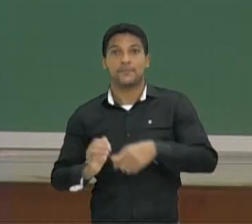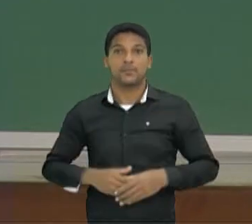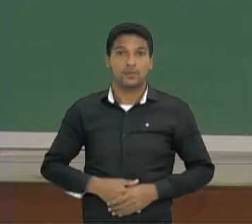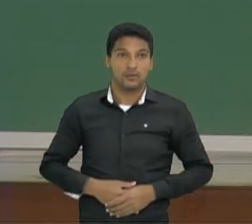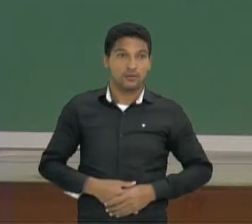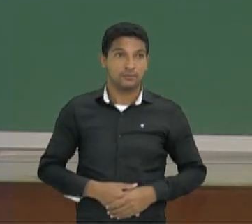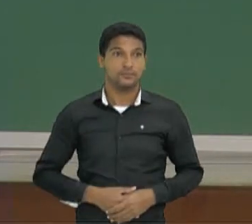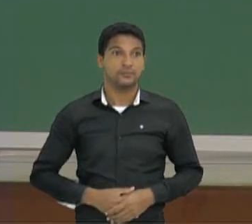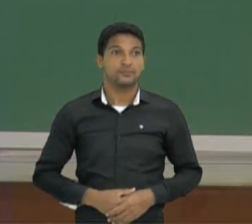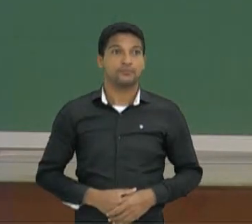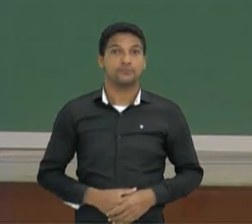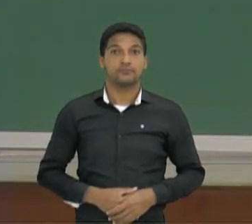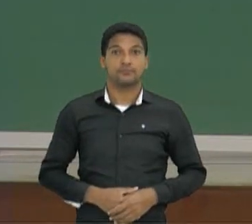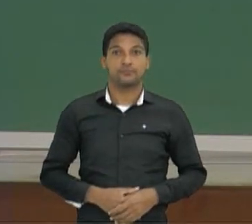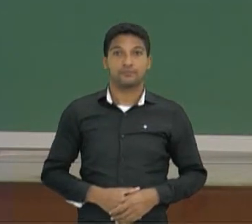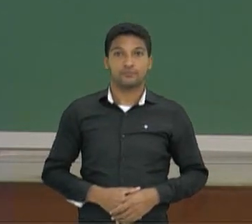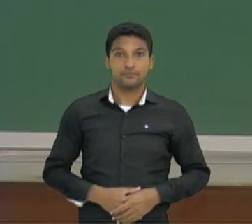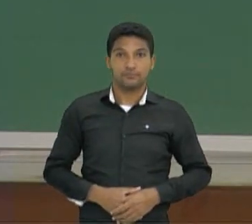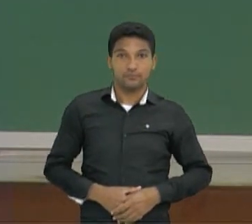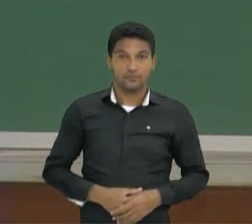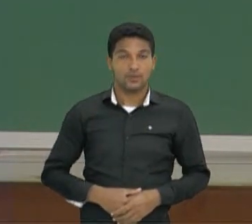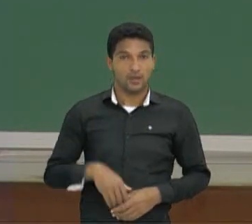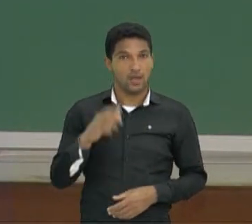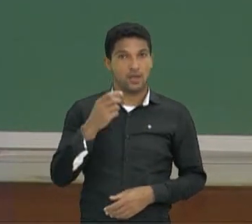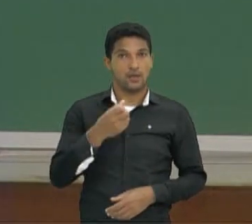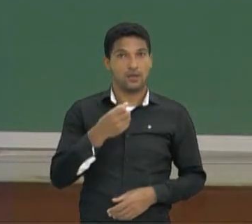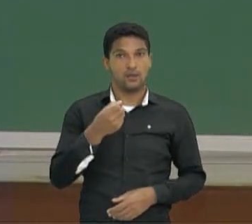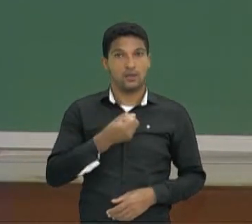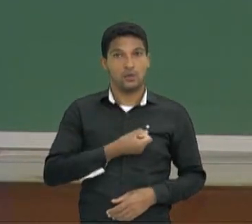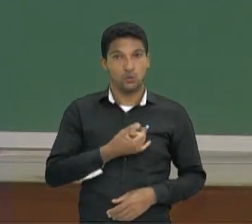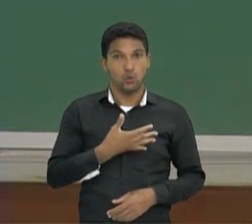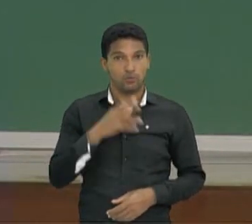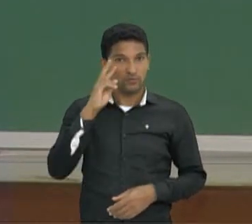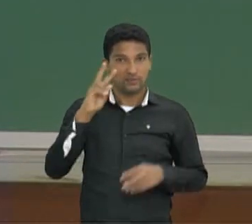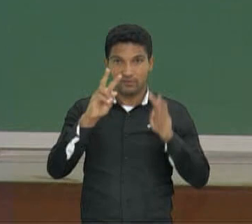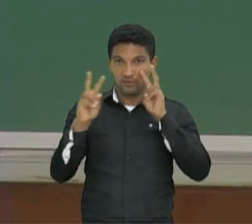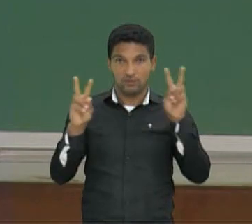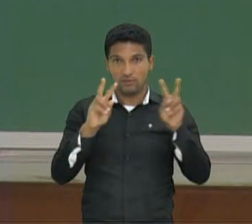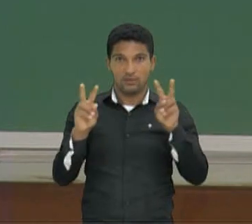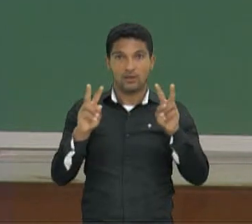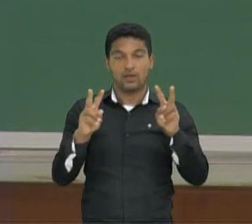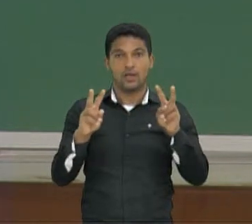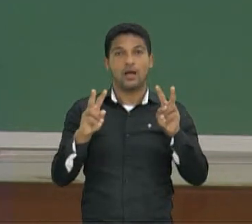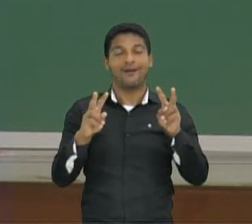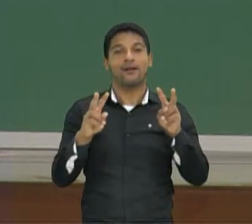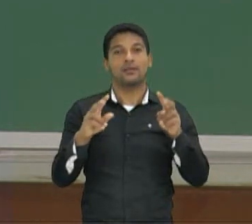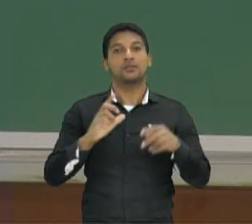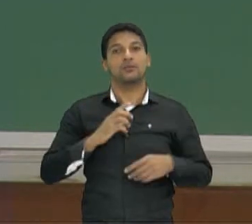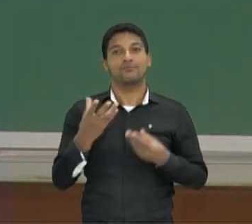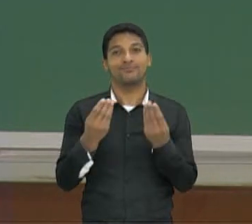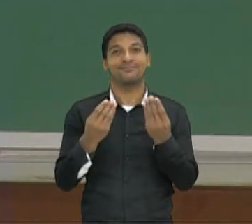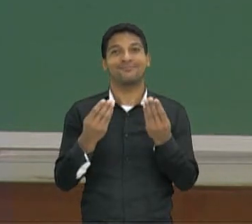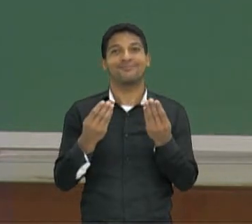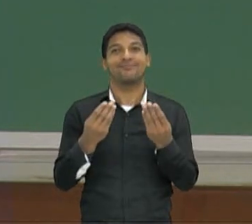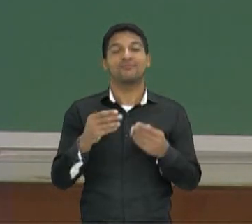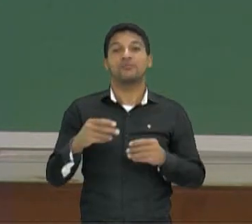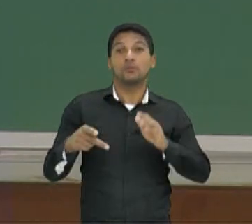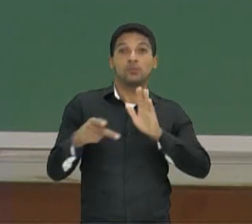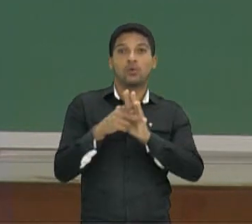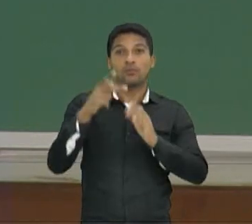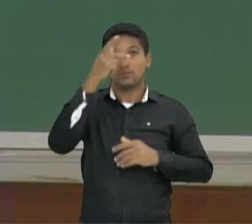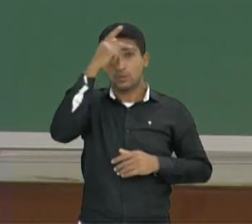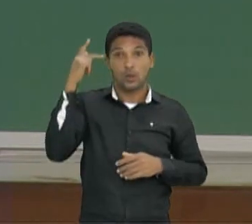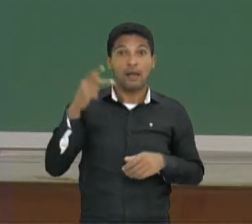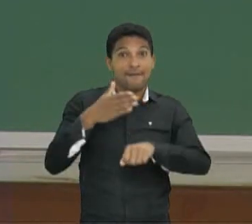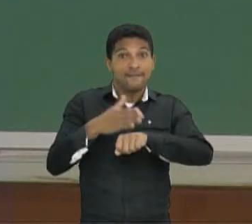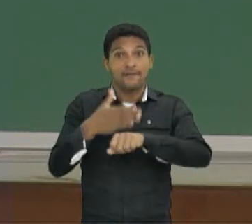mas temos um número até que considerável de praticantes da modalidade, né? Como nós podemos ver nesse slide